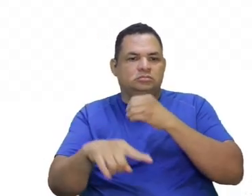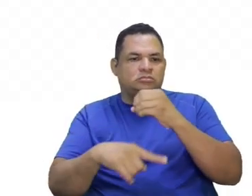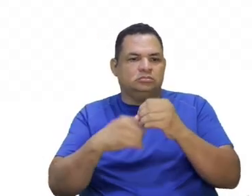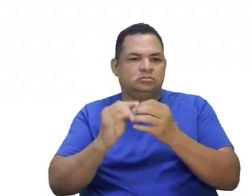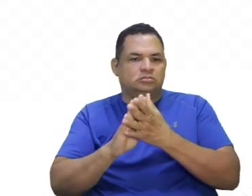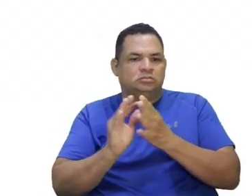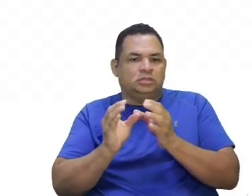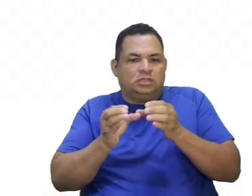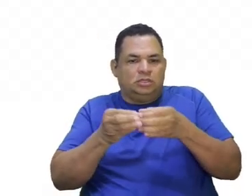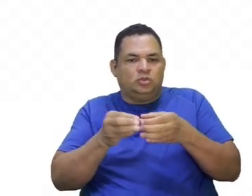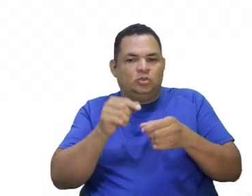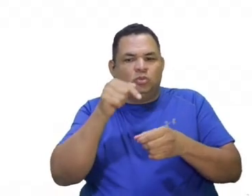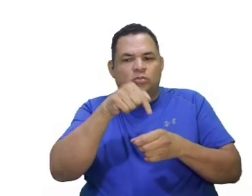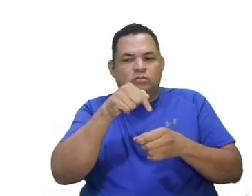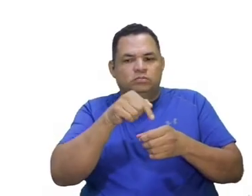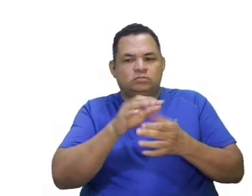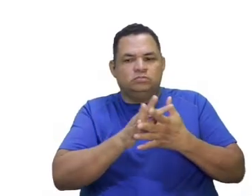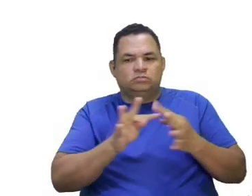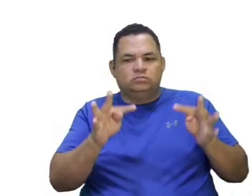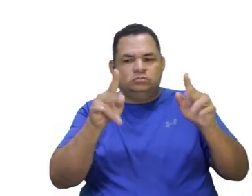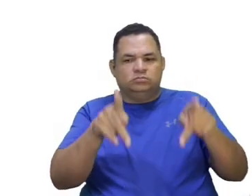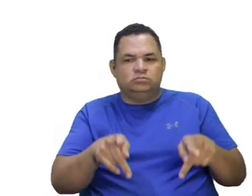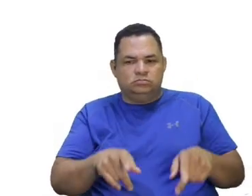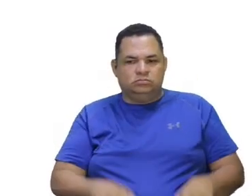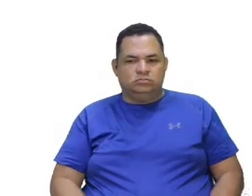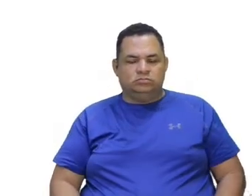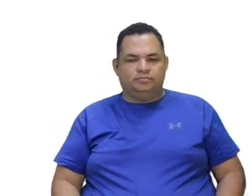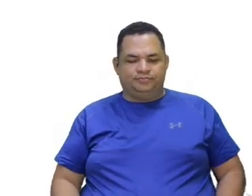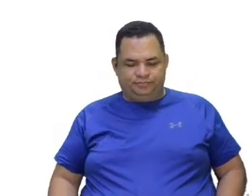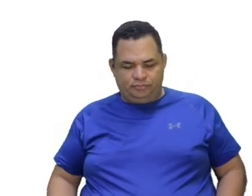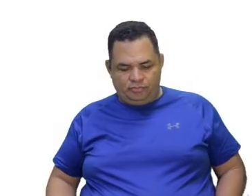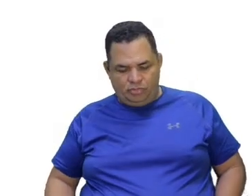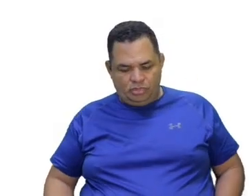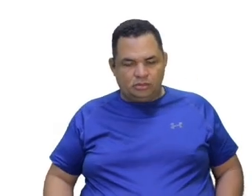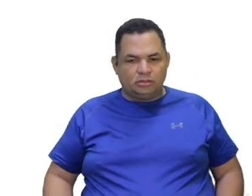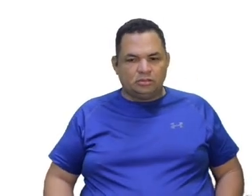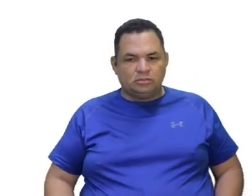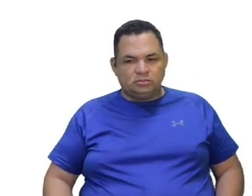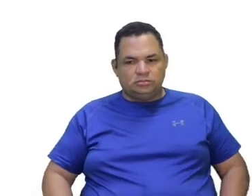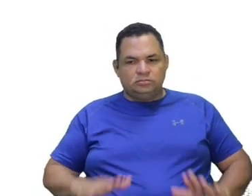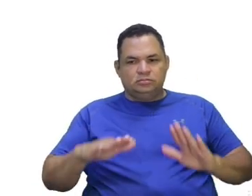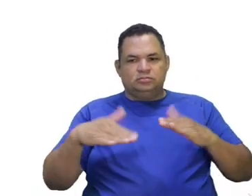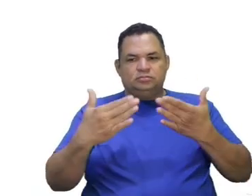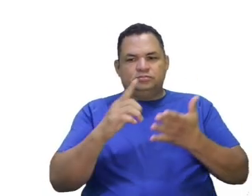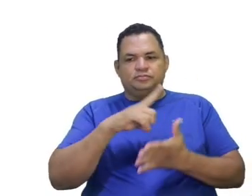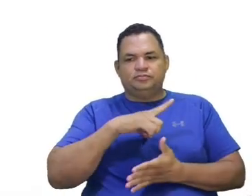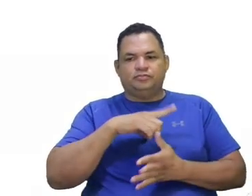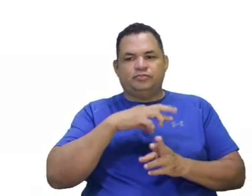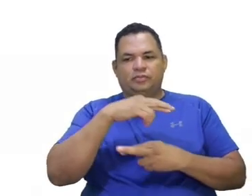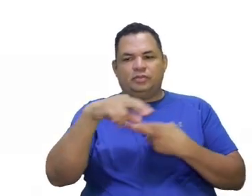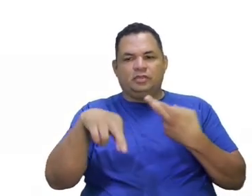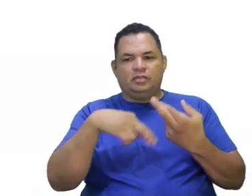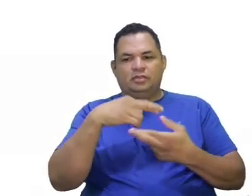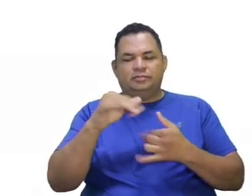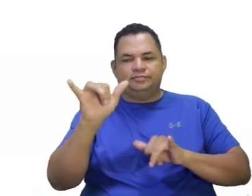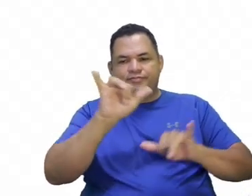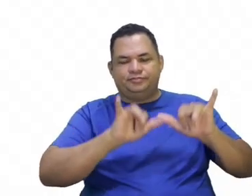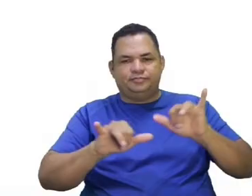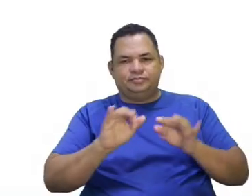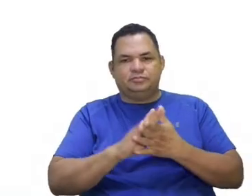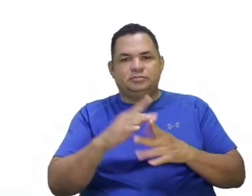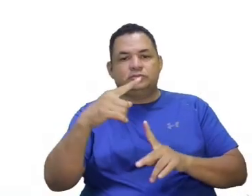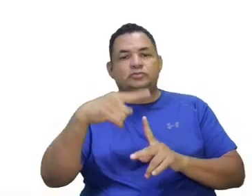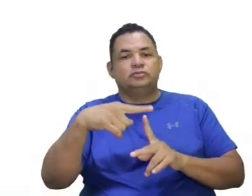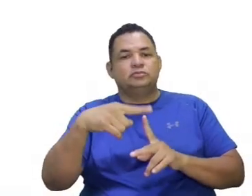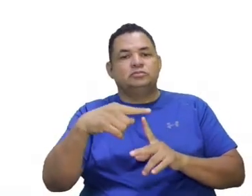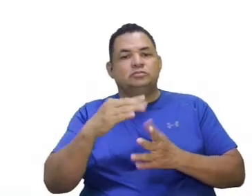naquela família. Mas aí o que acontece? Durante as reações químicas, nós vamos ter espécimes de átomos que